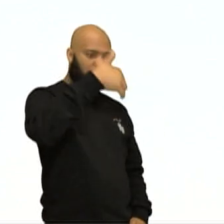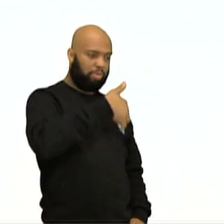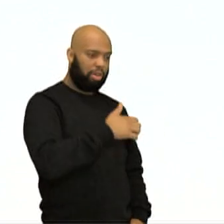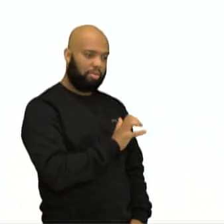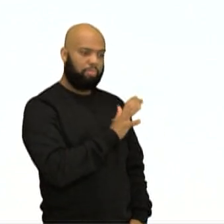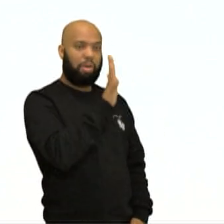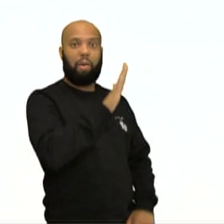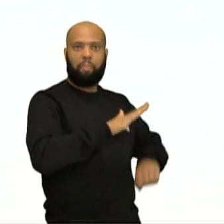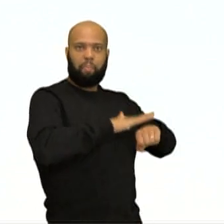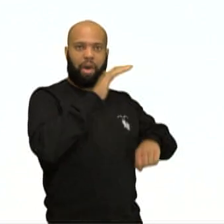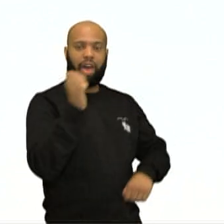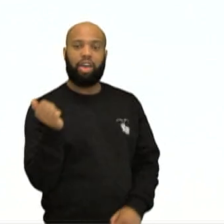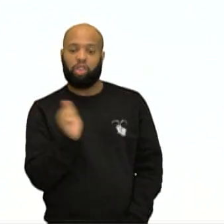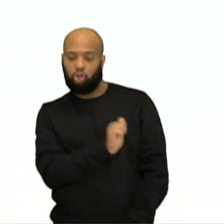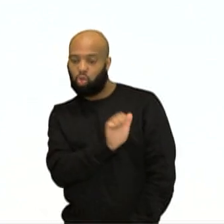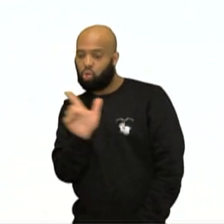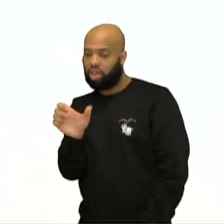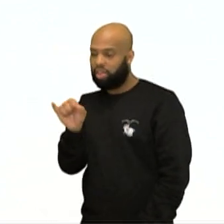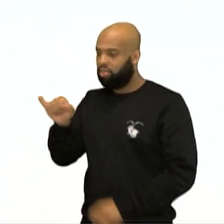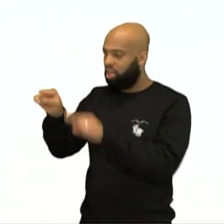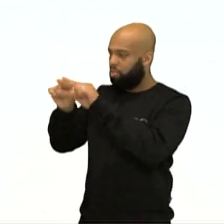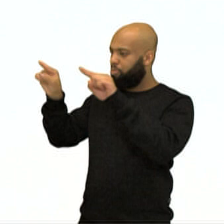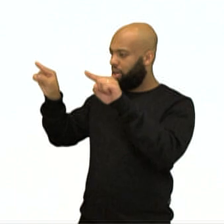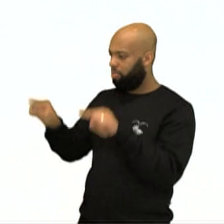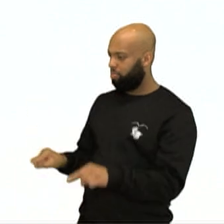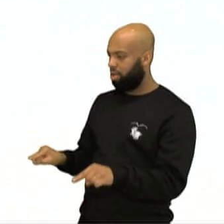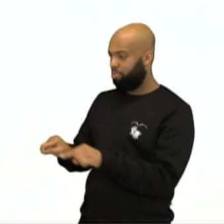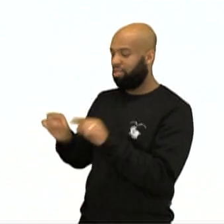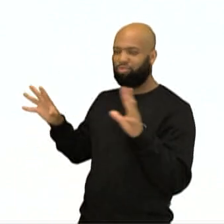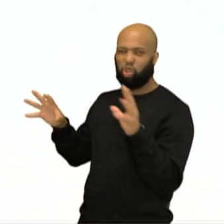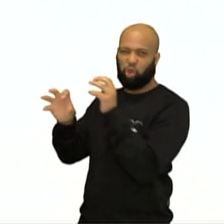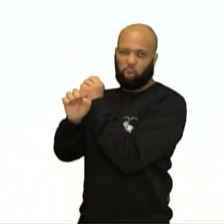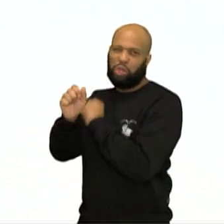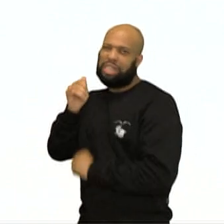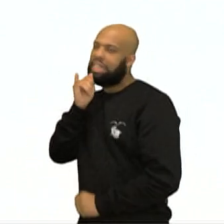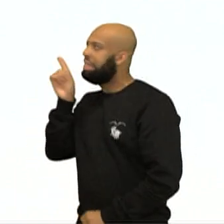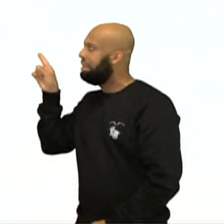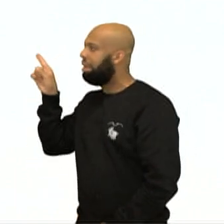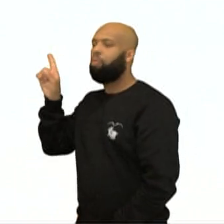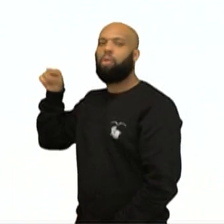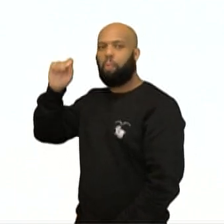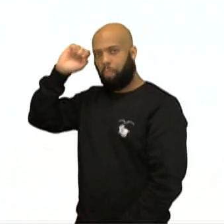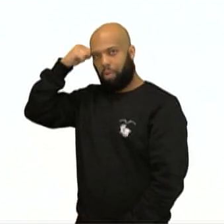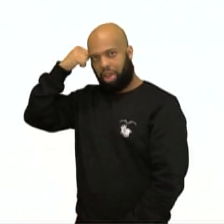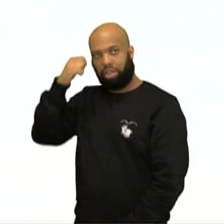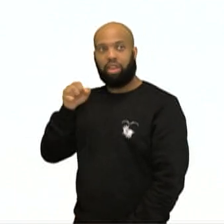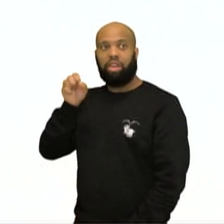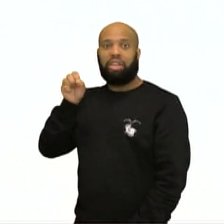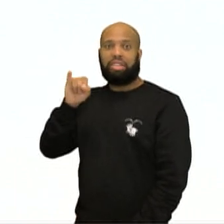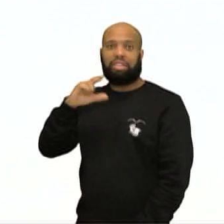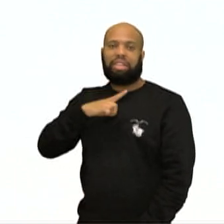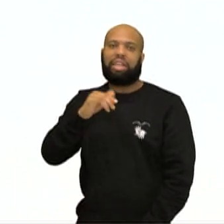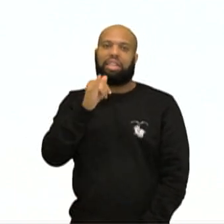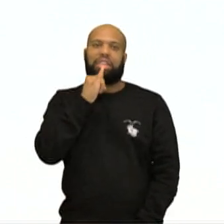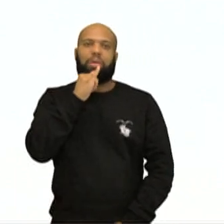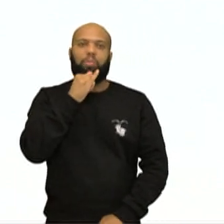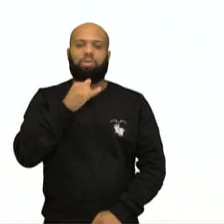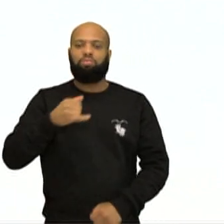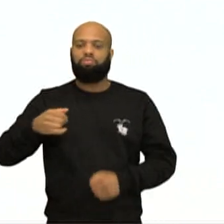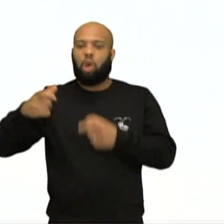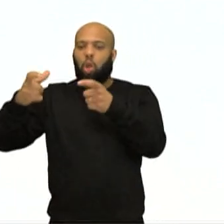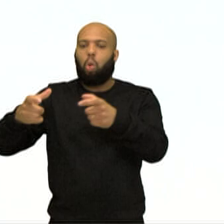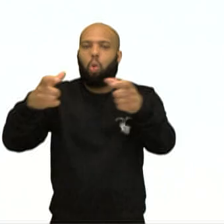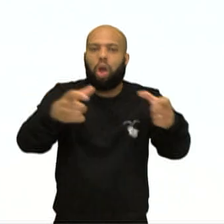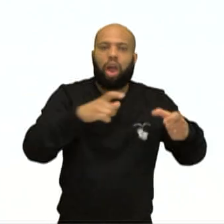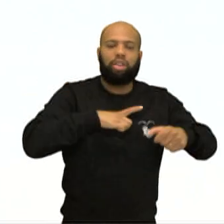radiação solar do que com áreas mais escuras. Aí a gente tem que pensar em áreas que têm uma grande quantidade de ruas asfaltadas ou